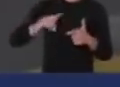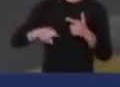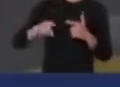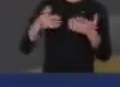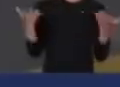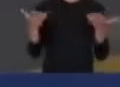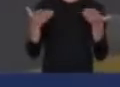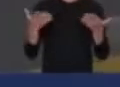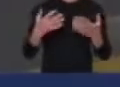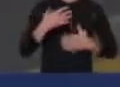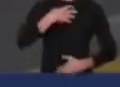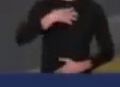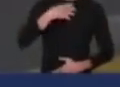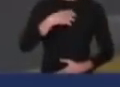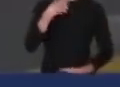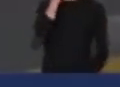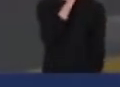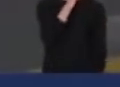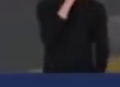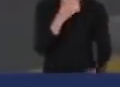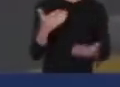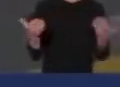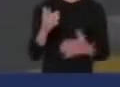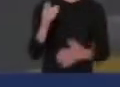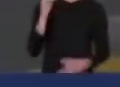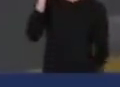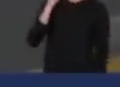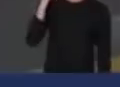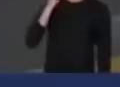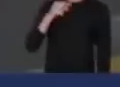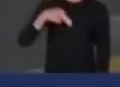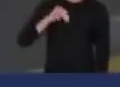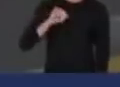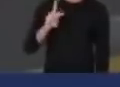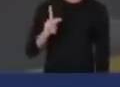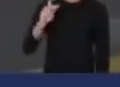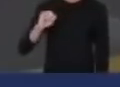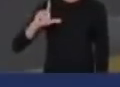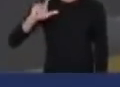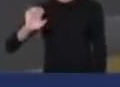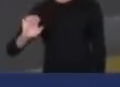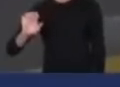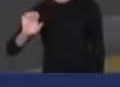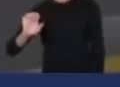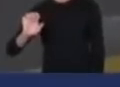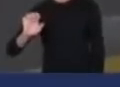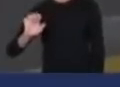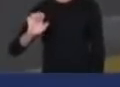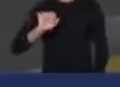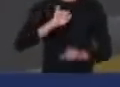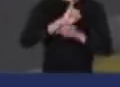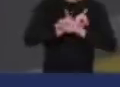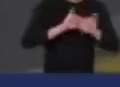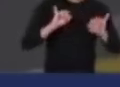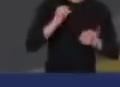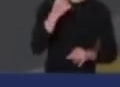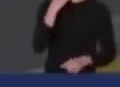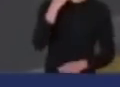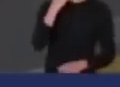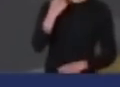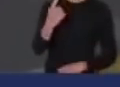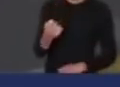sabendo da bendita imunidade parlamentar, que permite a prática de crimes. E que só dá ao próprio Congresso, aos